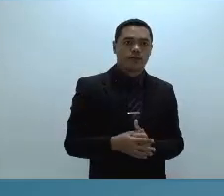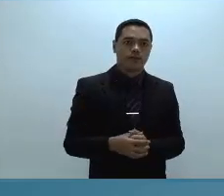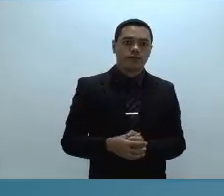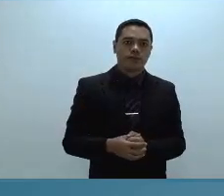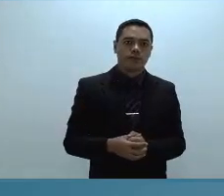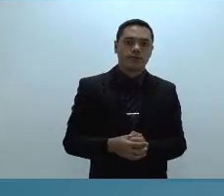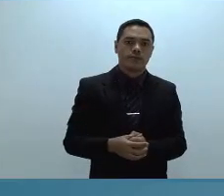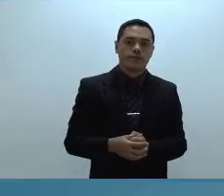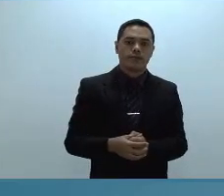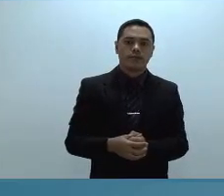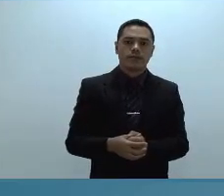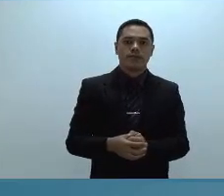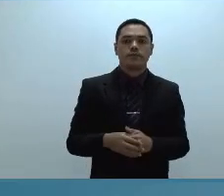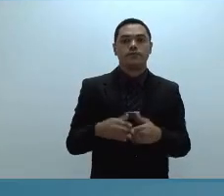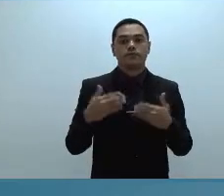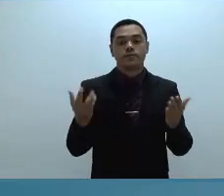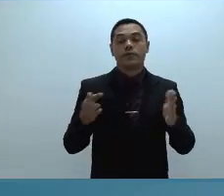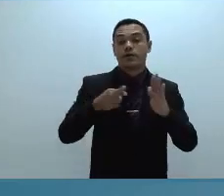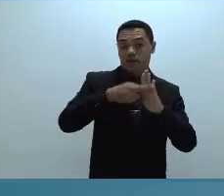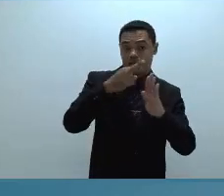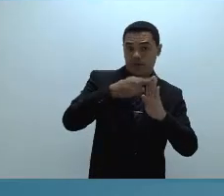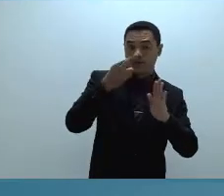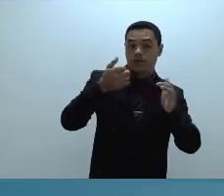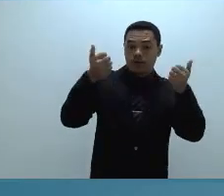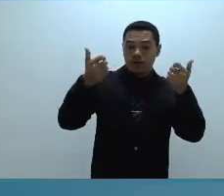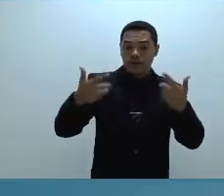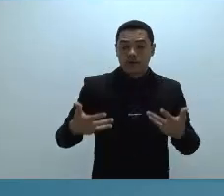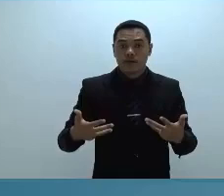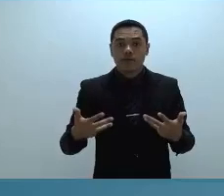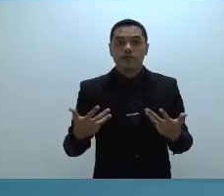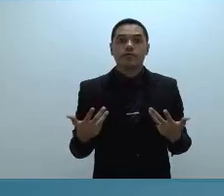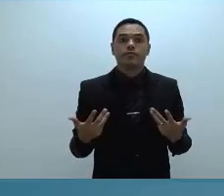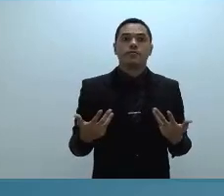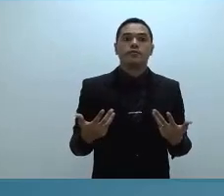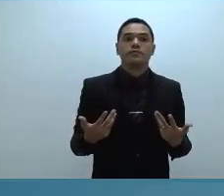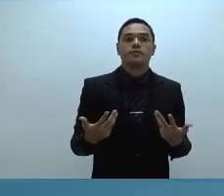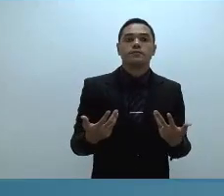o então relator: sem maiores